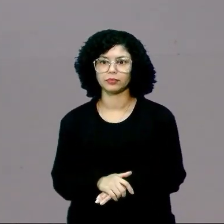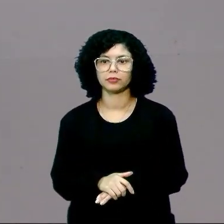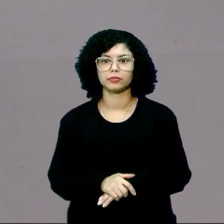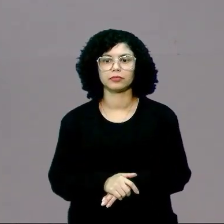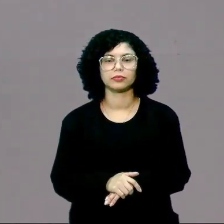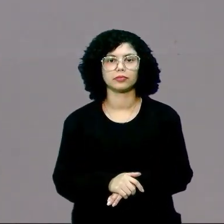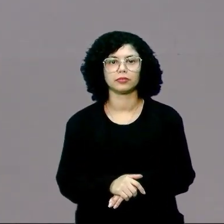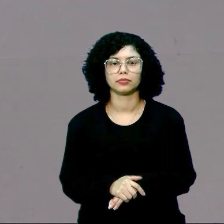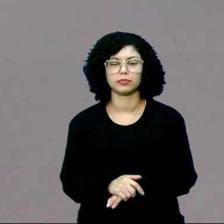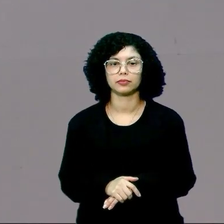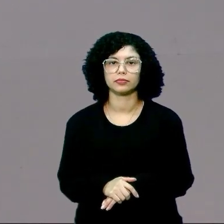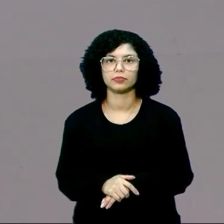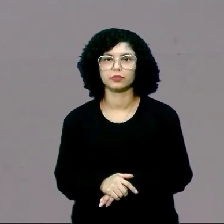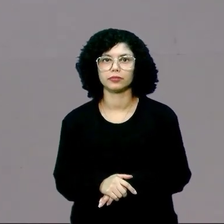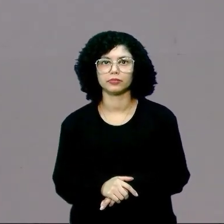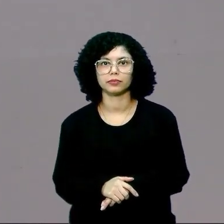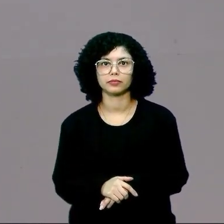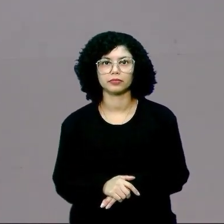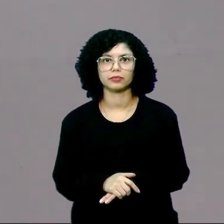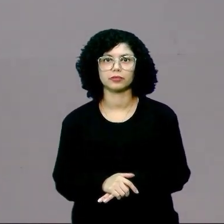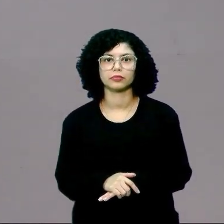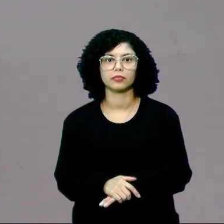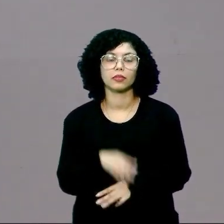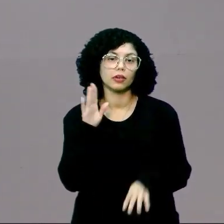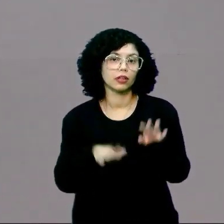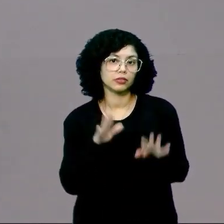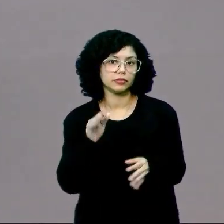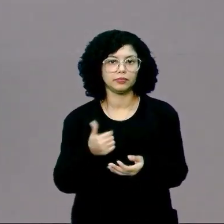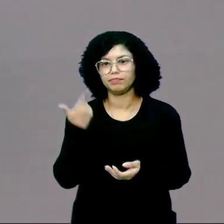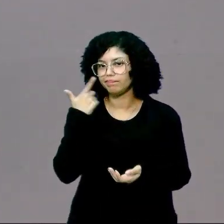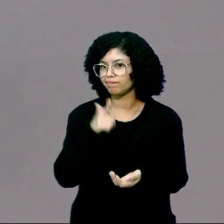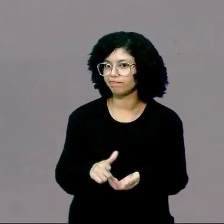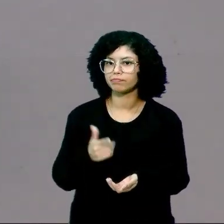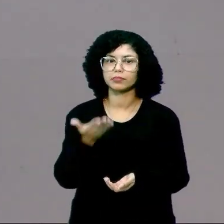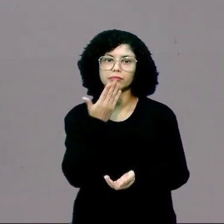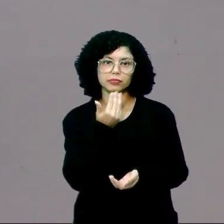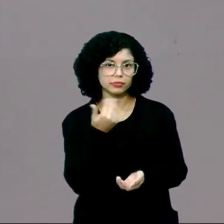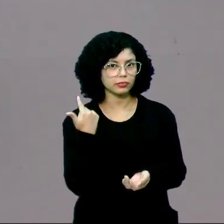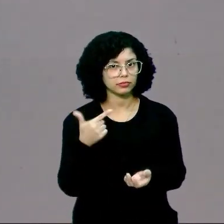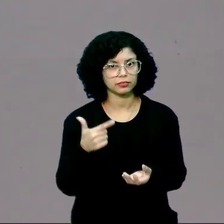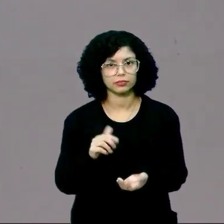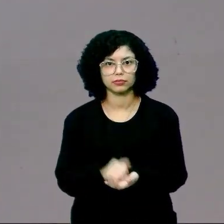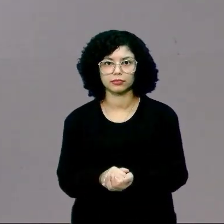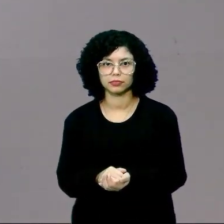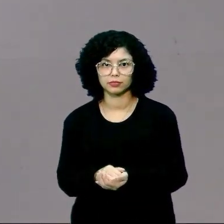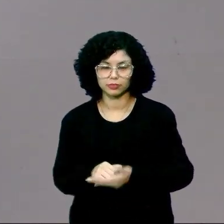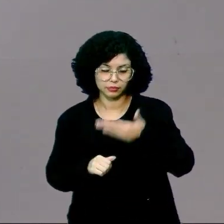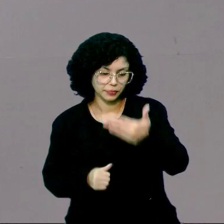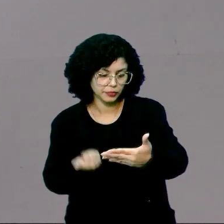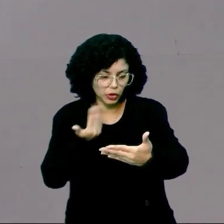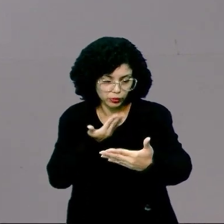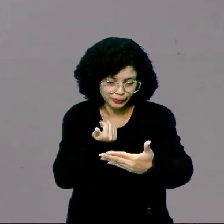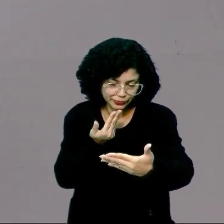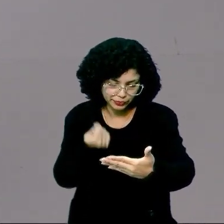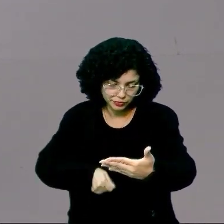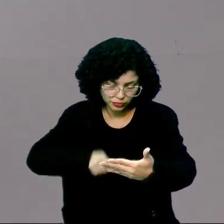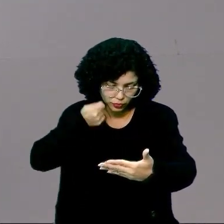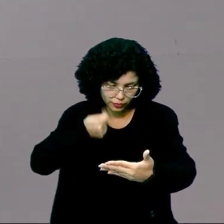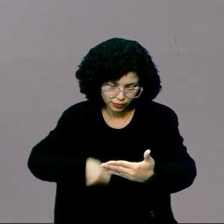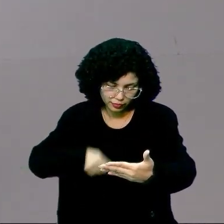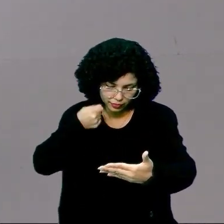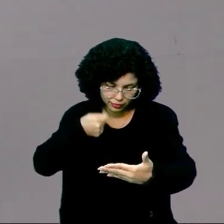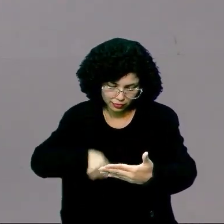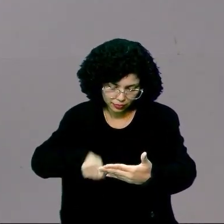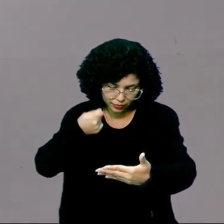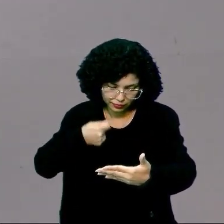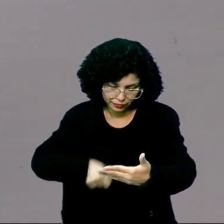ficar sem celular por algum período, né? Muitas vezes a pessoa não consegue nem comer sem celular. Ela está com a mão comendo aqui e a outra